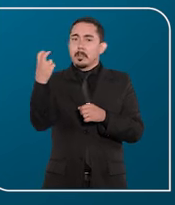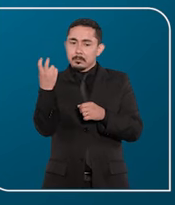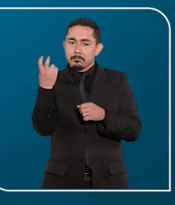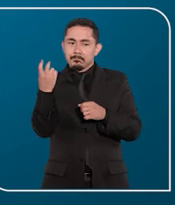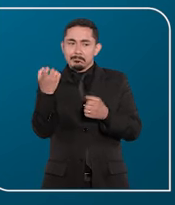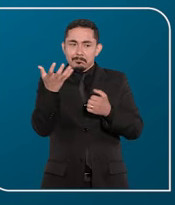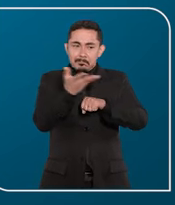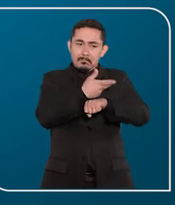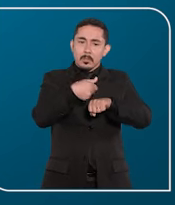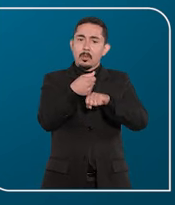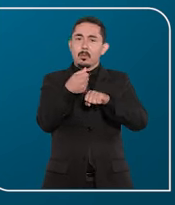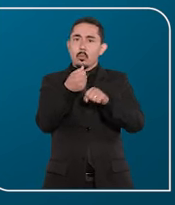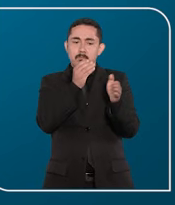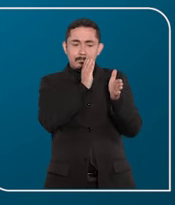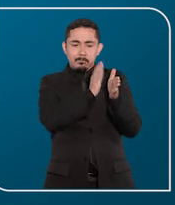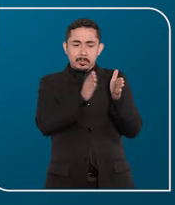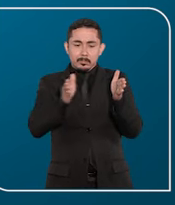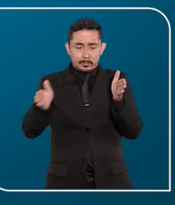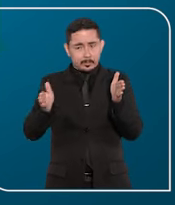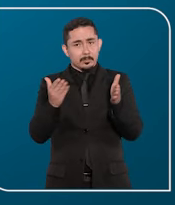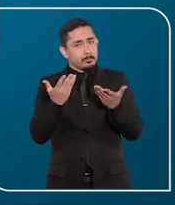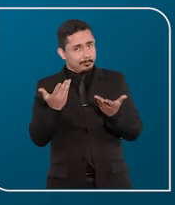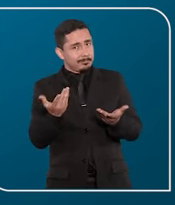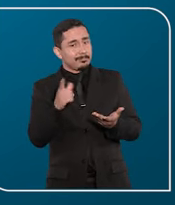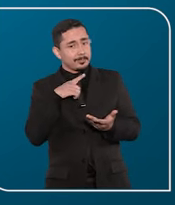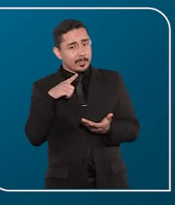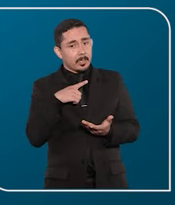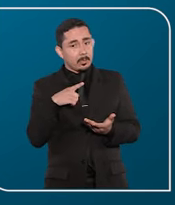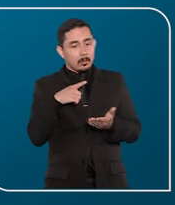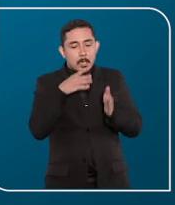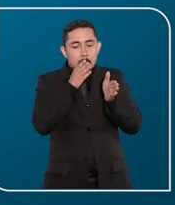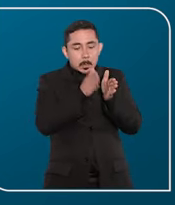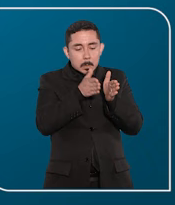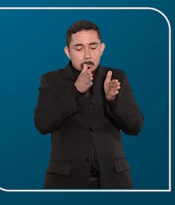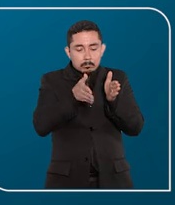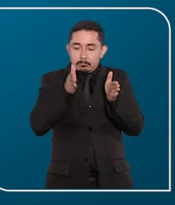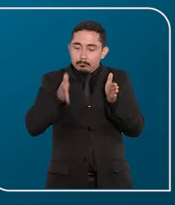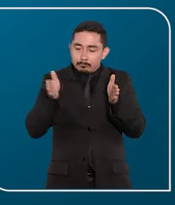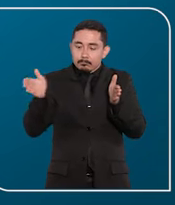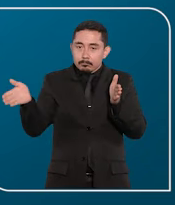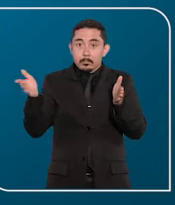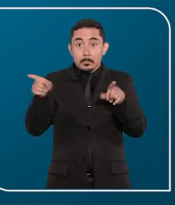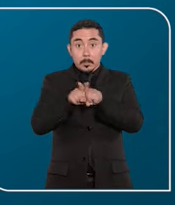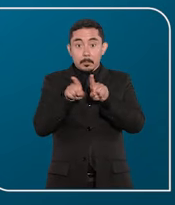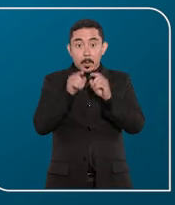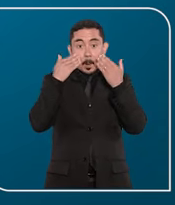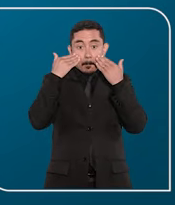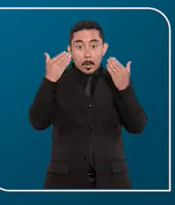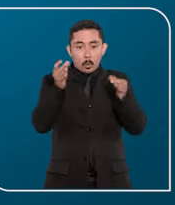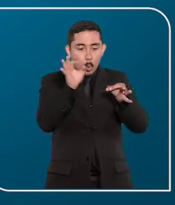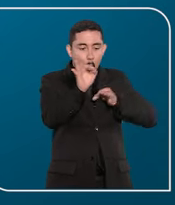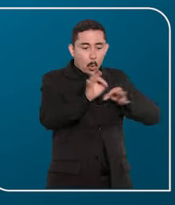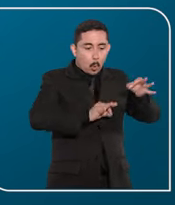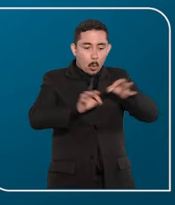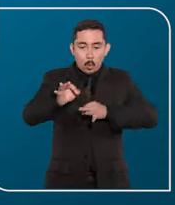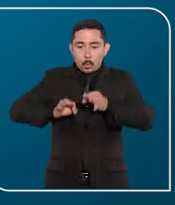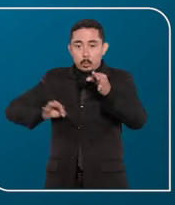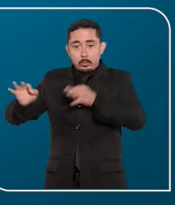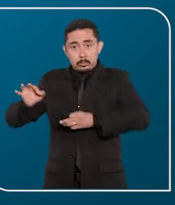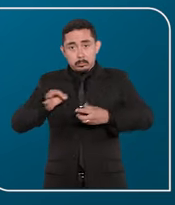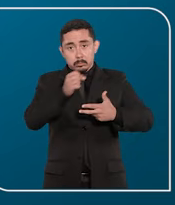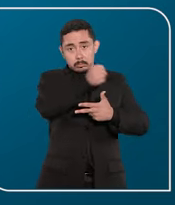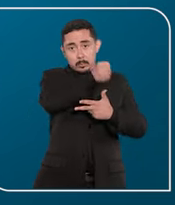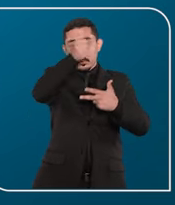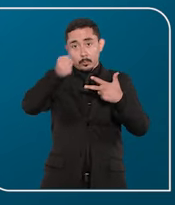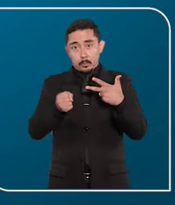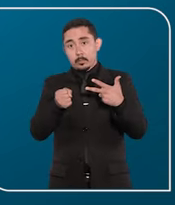na sua organização, né? Quer dizer, dividiu e apresentou a nossa organização com 3 poderes e